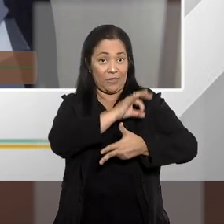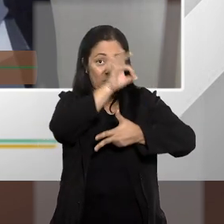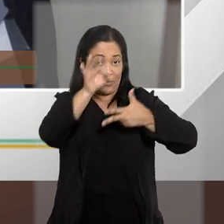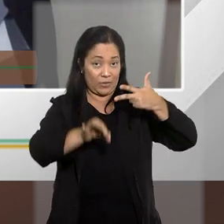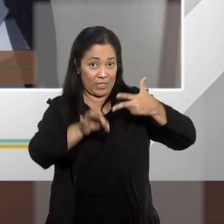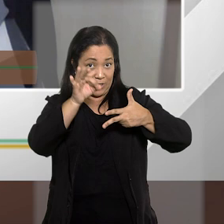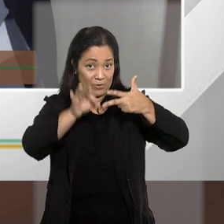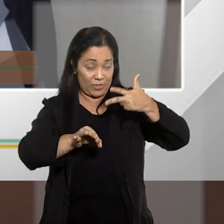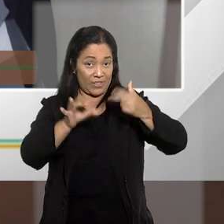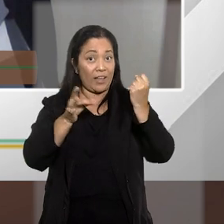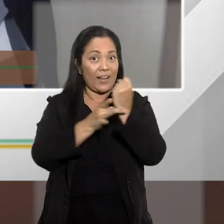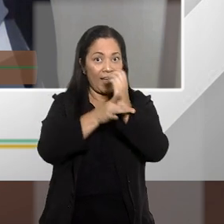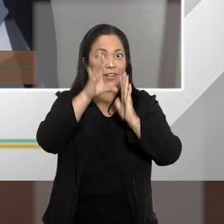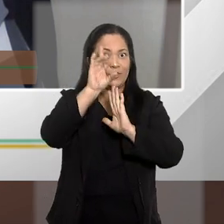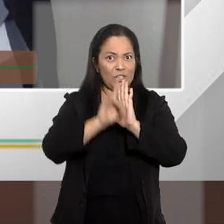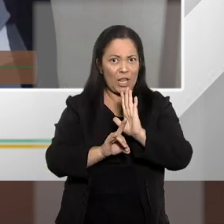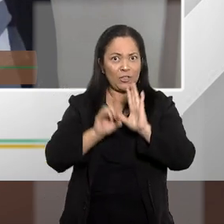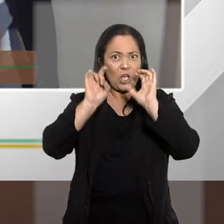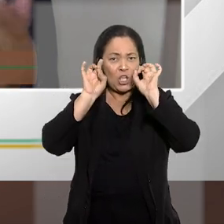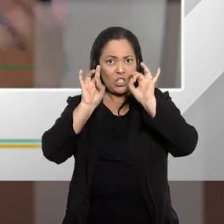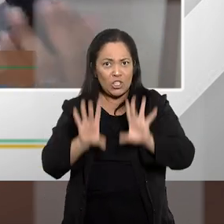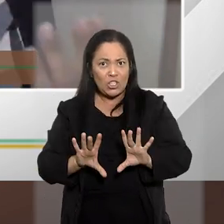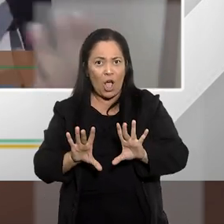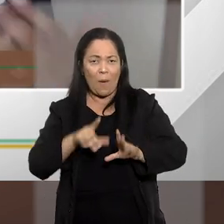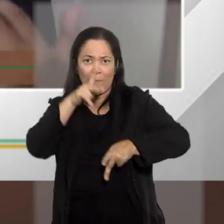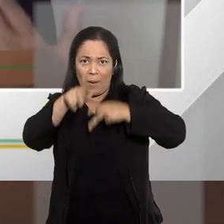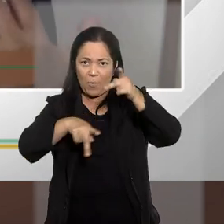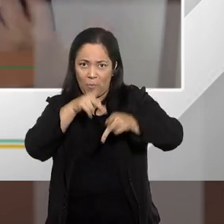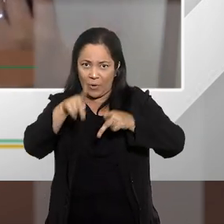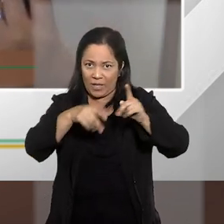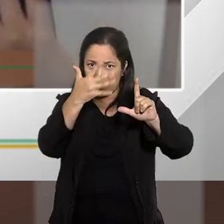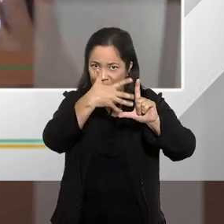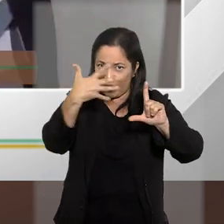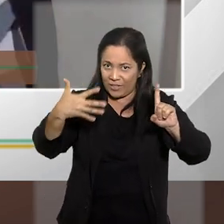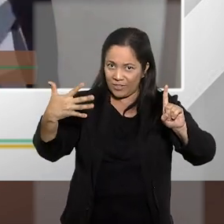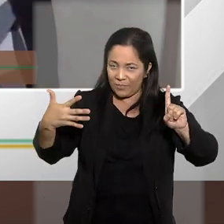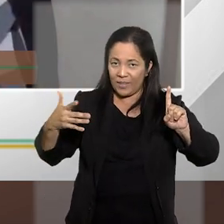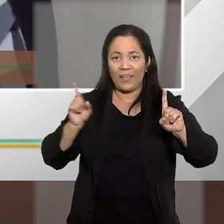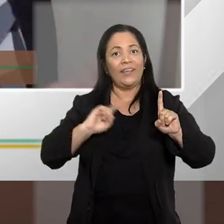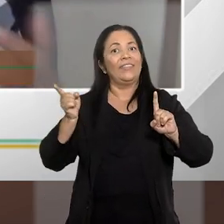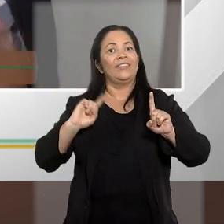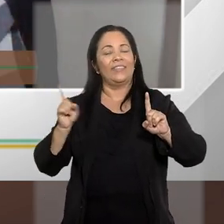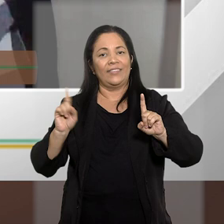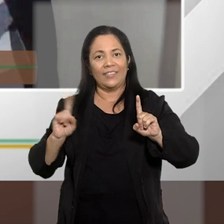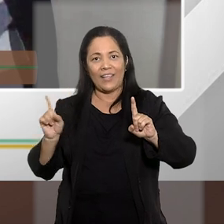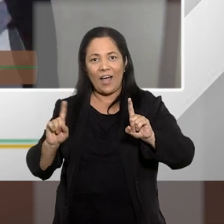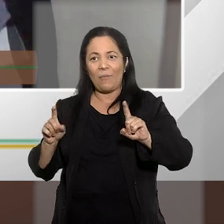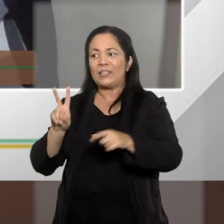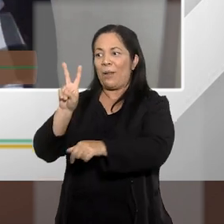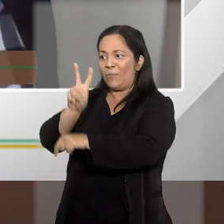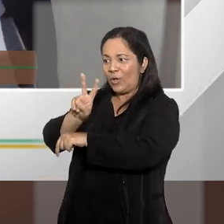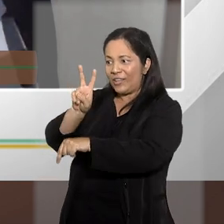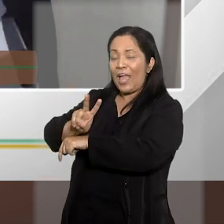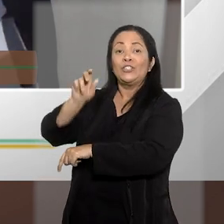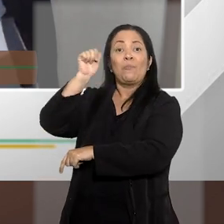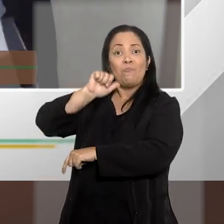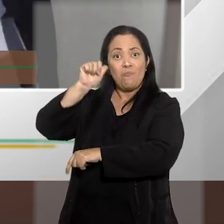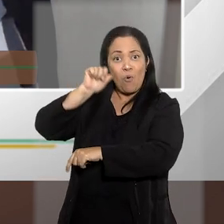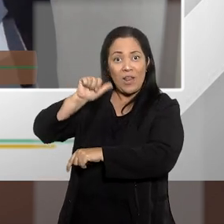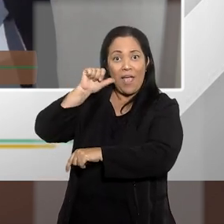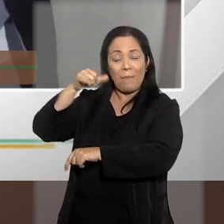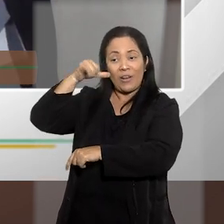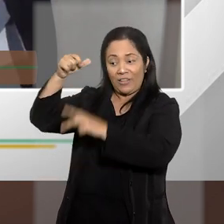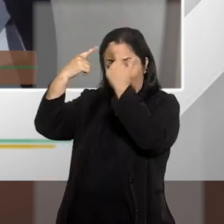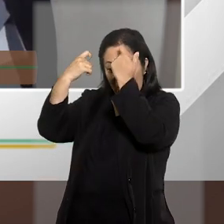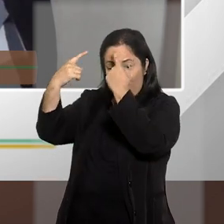população LGBTQIA+. Há uma série de debates que envolvem o enfrentamento, seja a violência contra a mulher, no enfrentamento ao